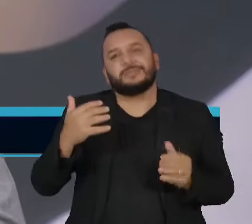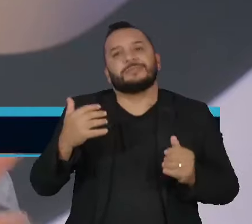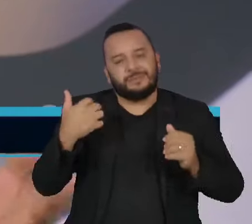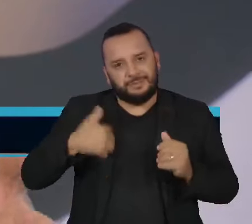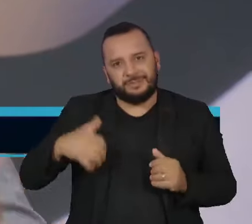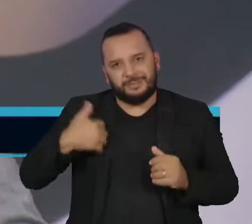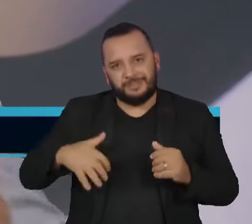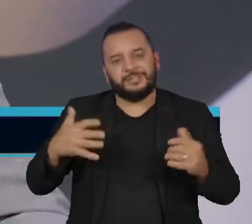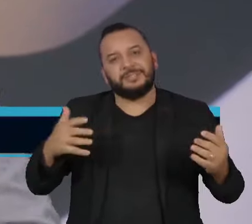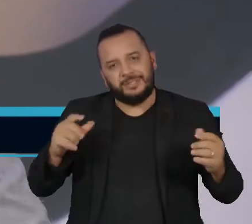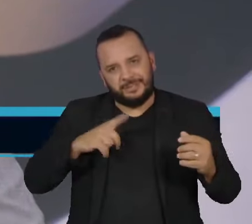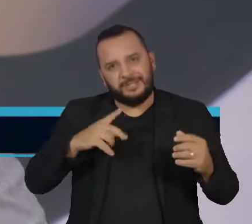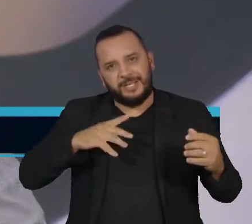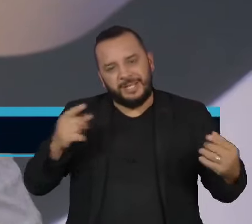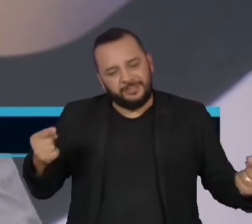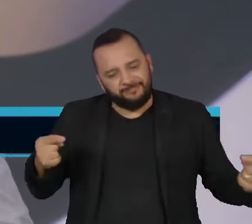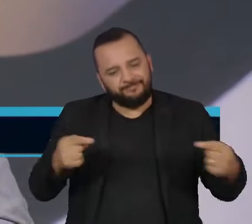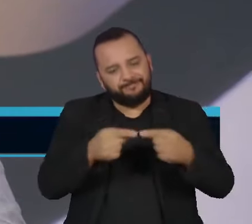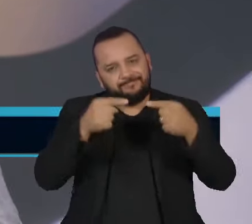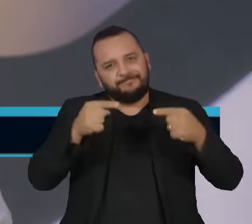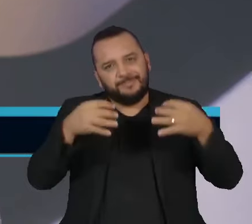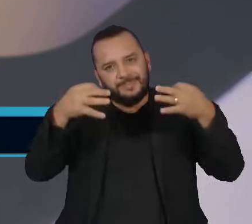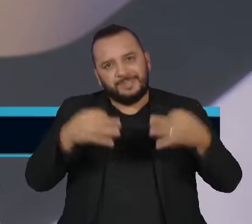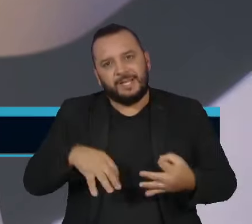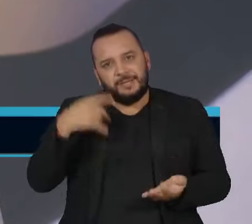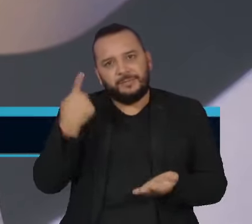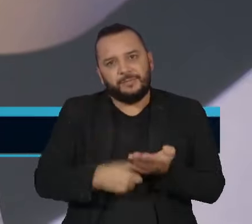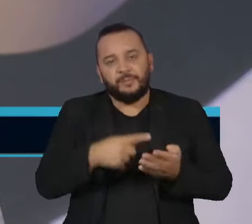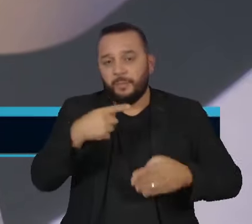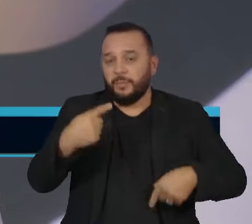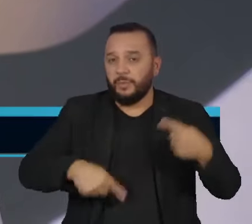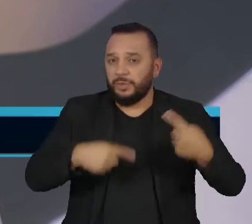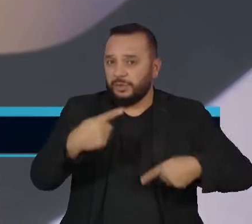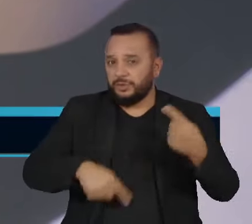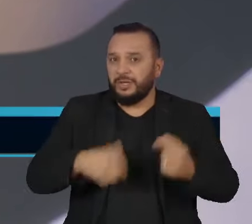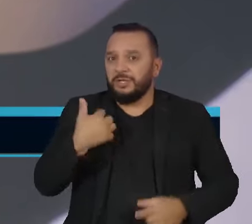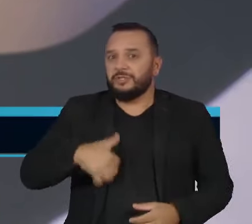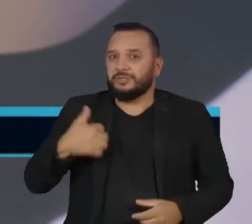encontrem, construa o tal do pacto político e, com isso, faça com que a Argentina